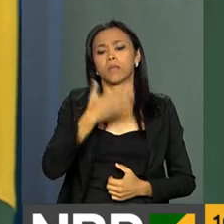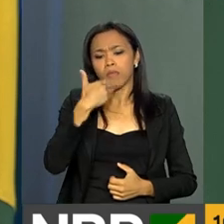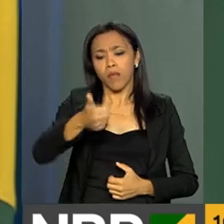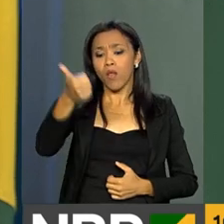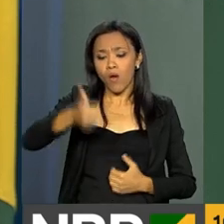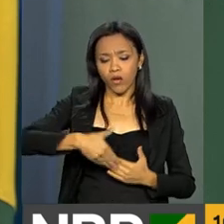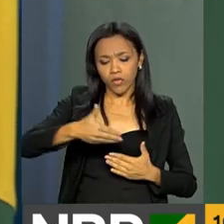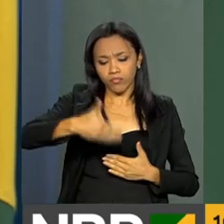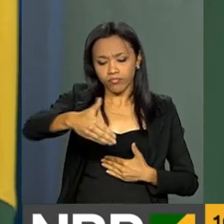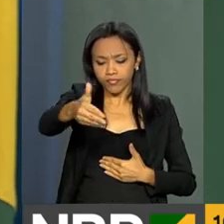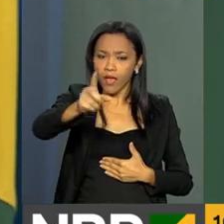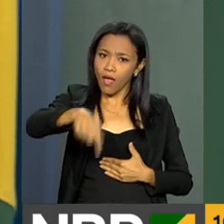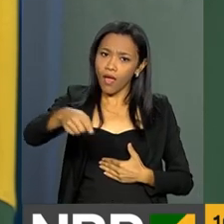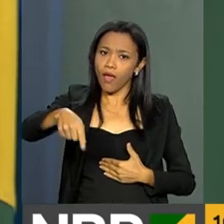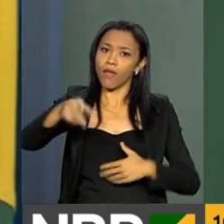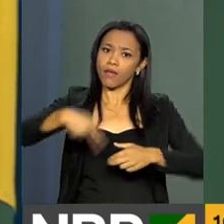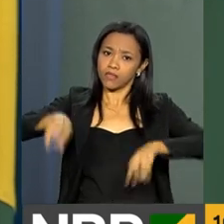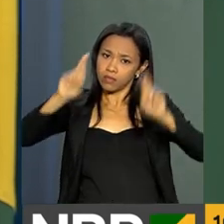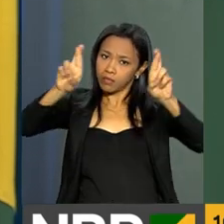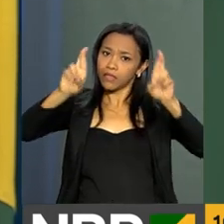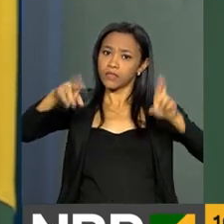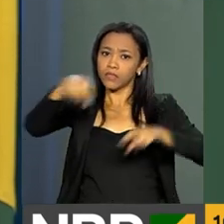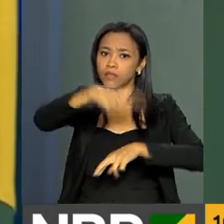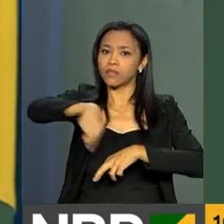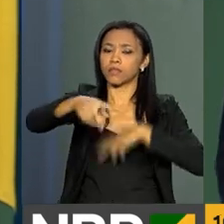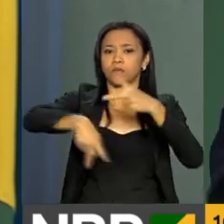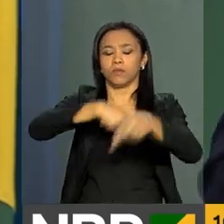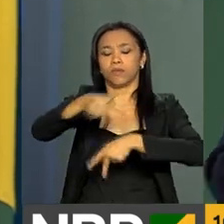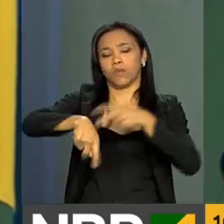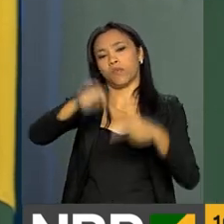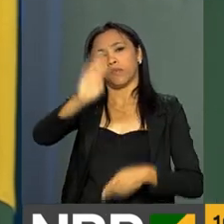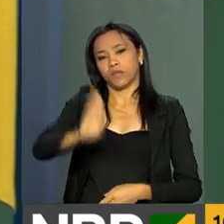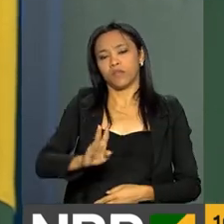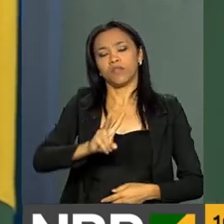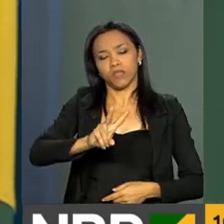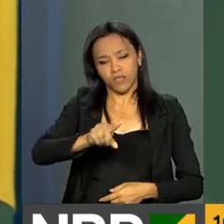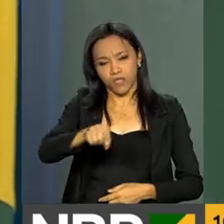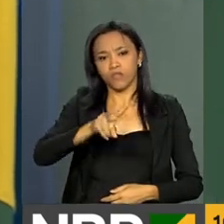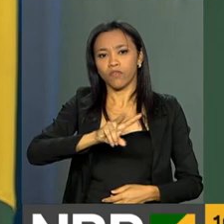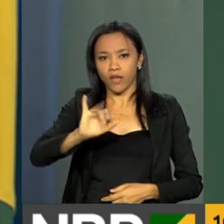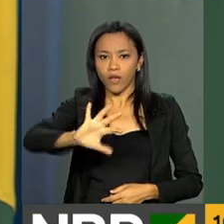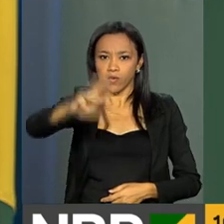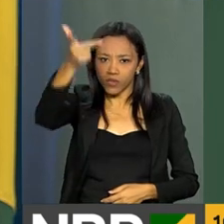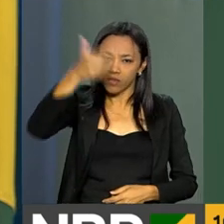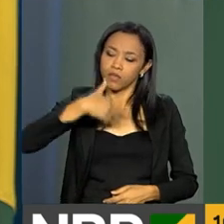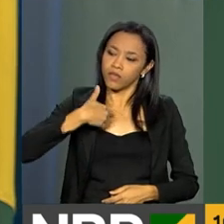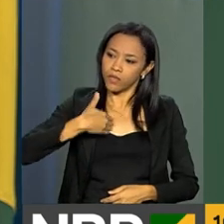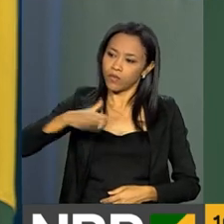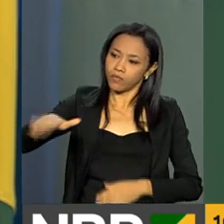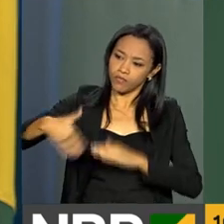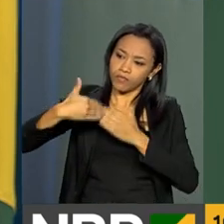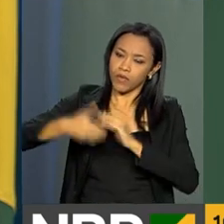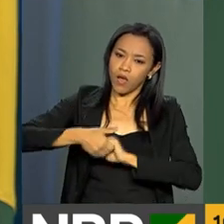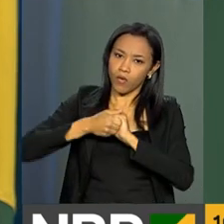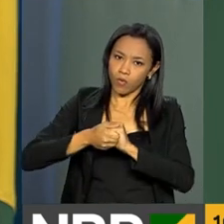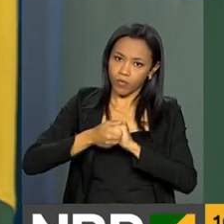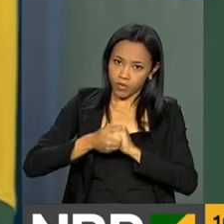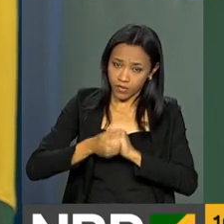melhore. Esta é a esperança do brasileiro, e isso vai se concretizando. Portanto, ao cumprimentar